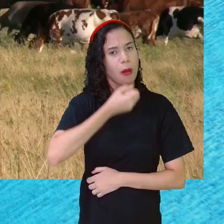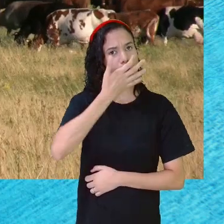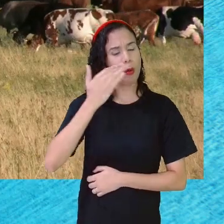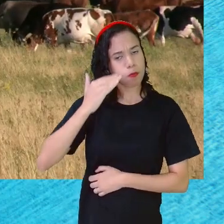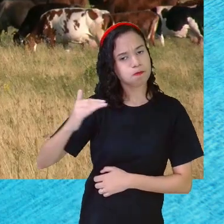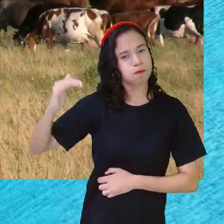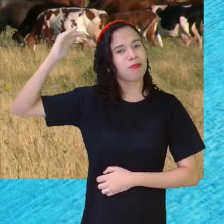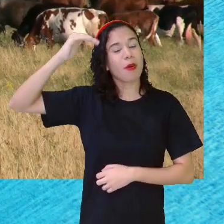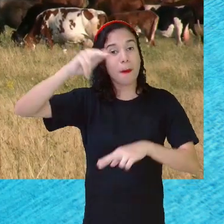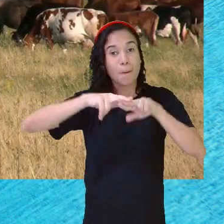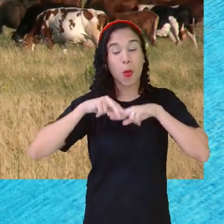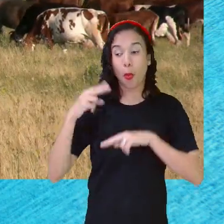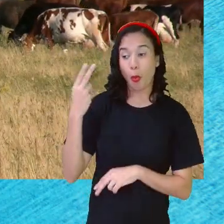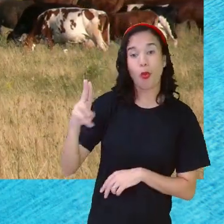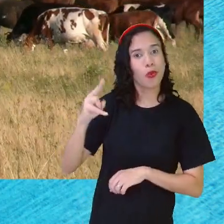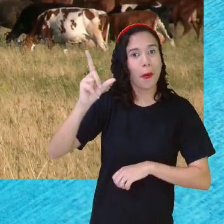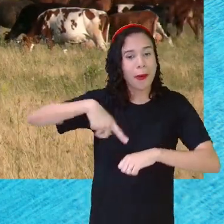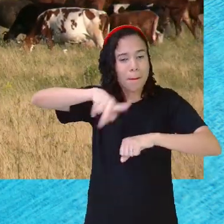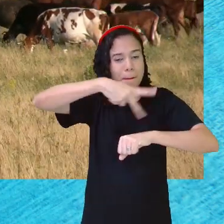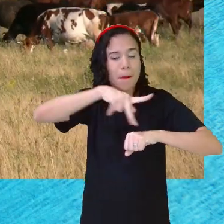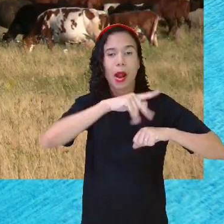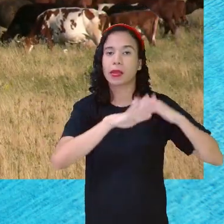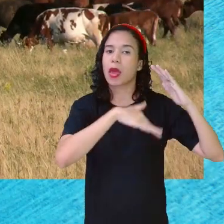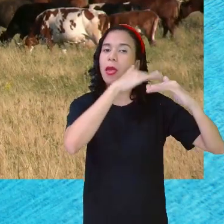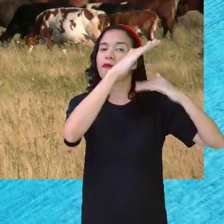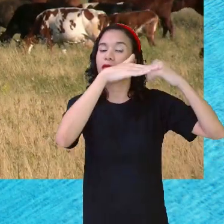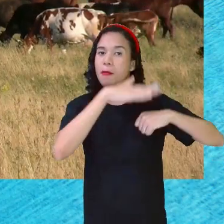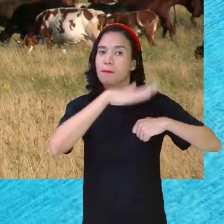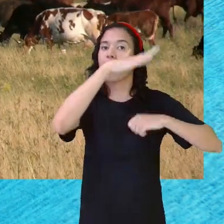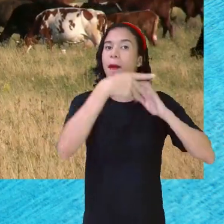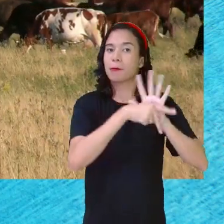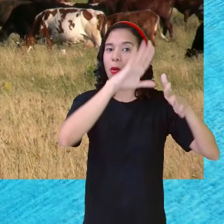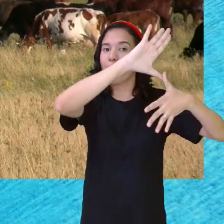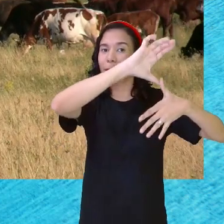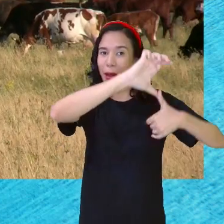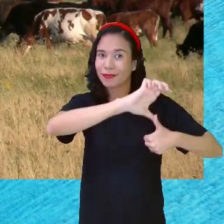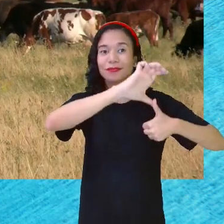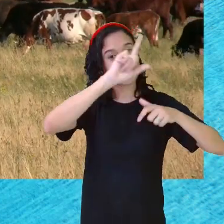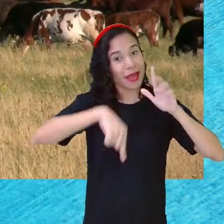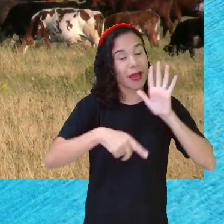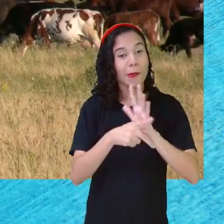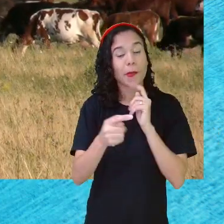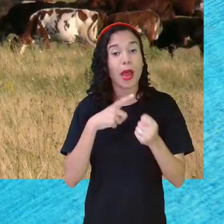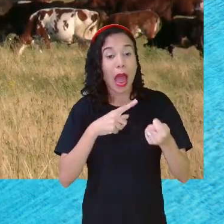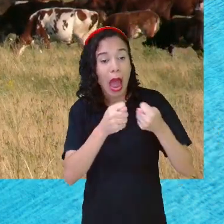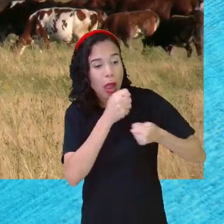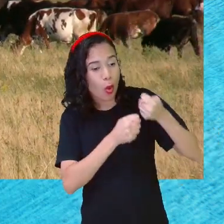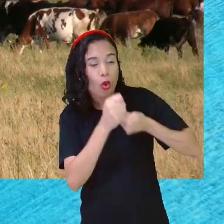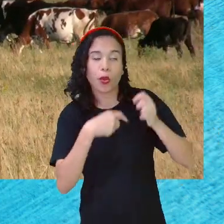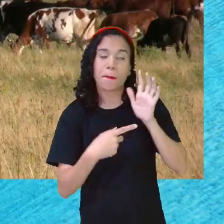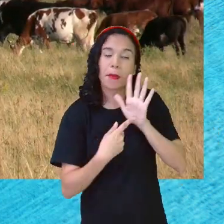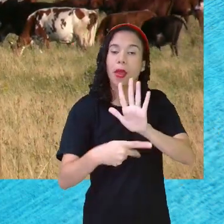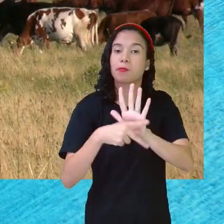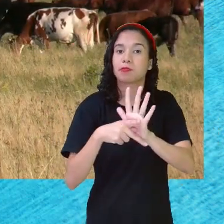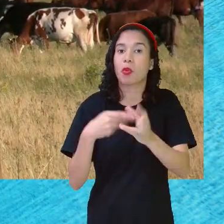O Uruguai é um dos países mais desenvolvidos da América do Sul. Olha aí, a economia dele, ó, se